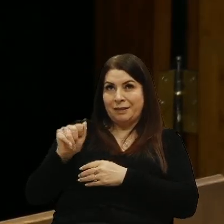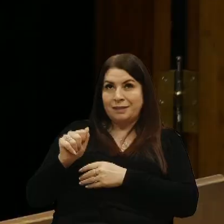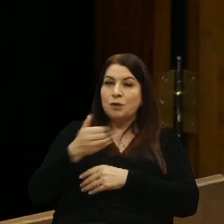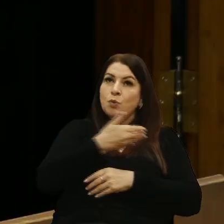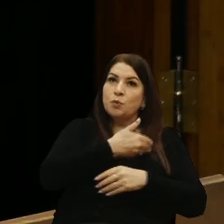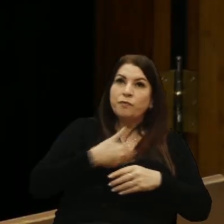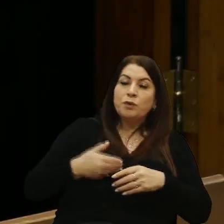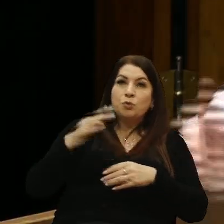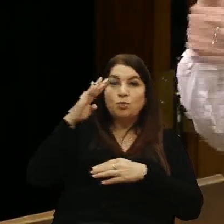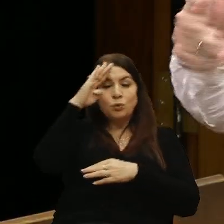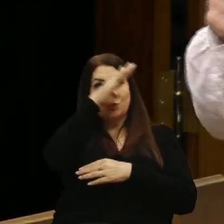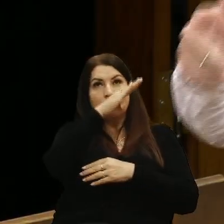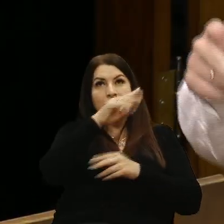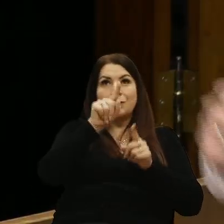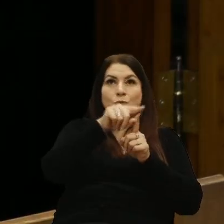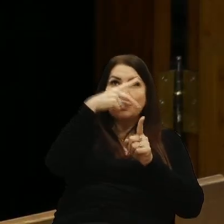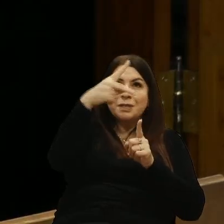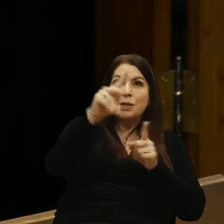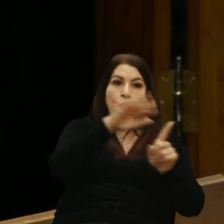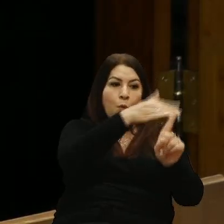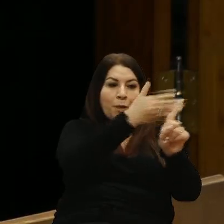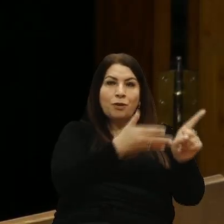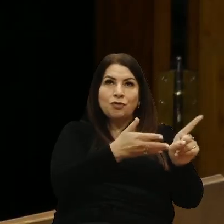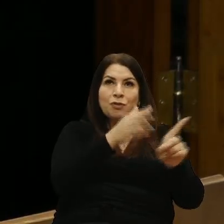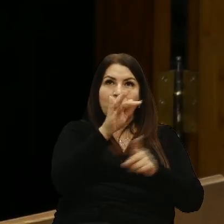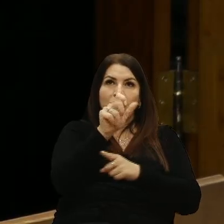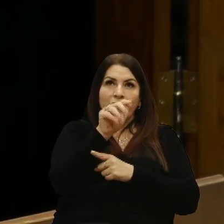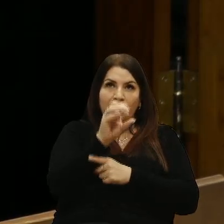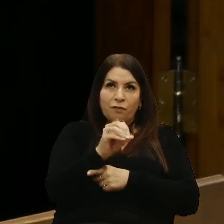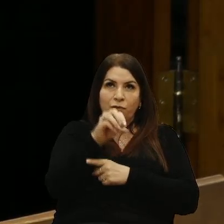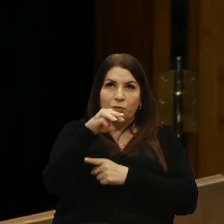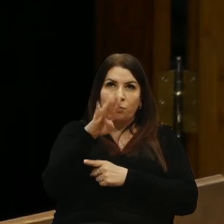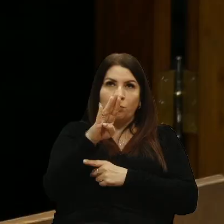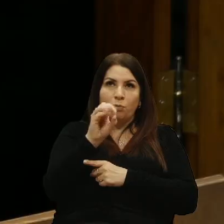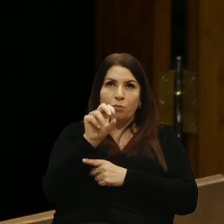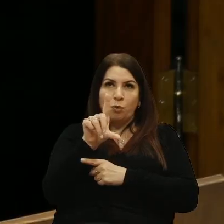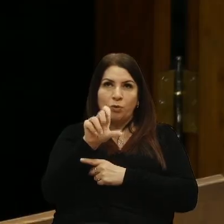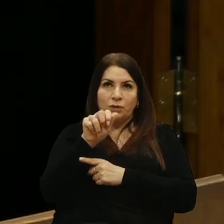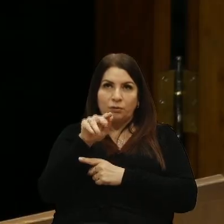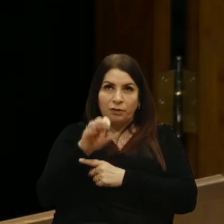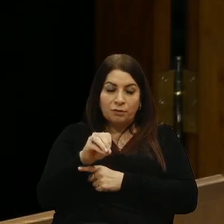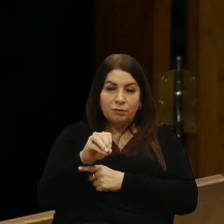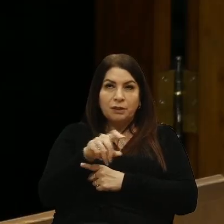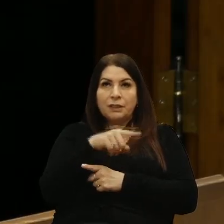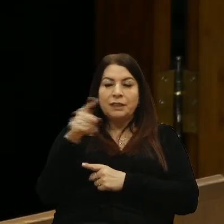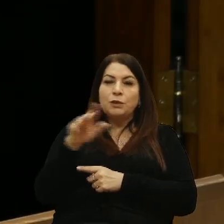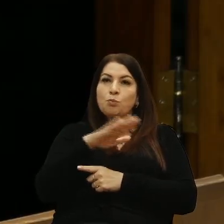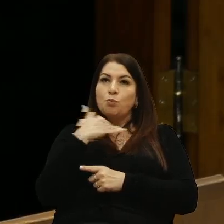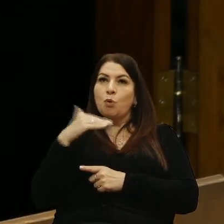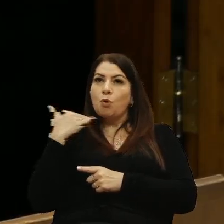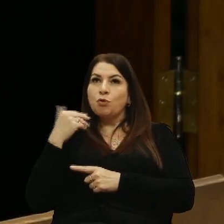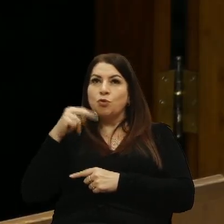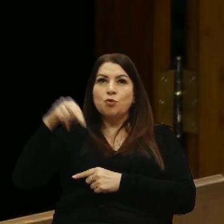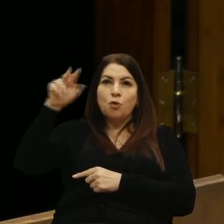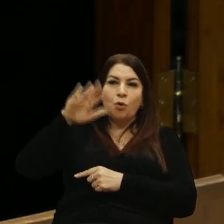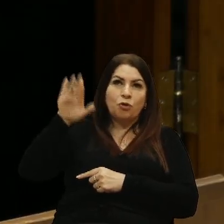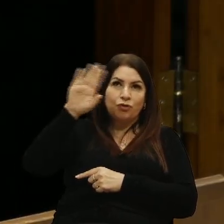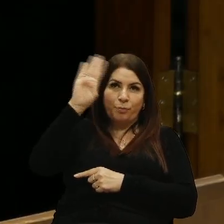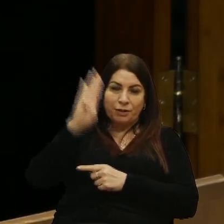governo Bolsonaro, o seu homenageado Flávio Bolsonaro e as mortes no norte do Brasil.